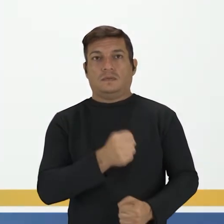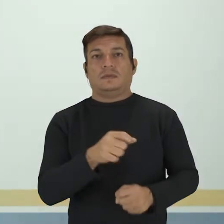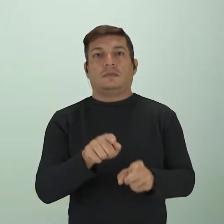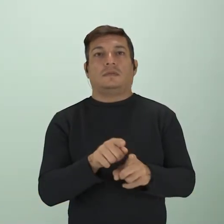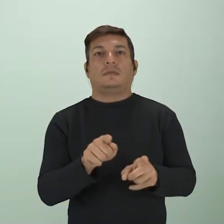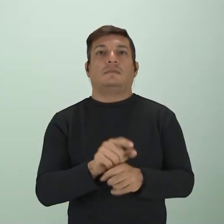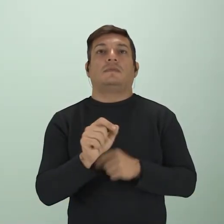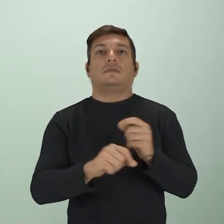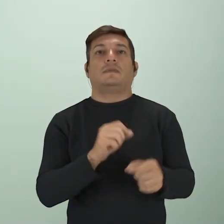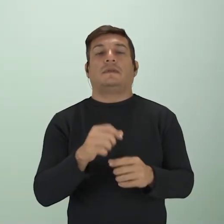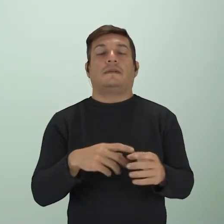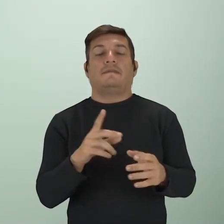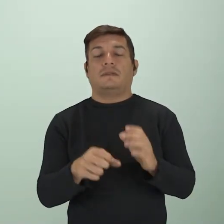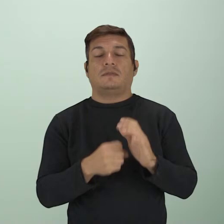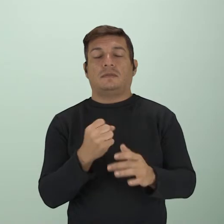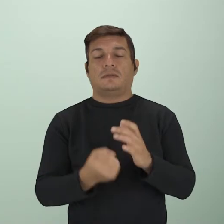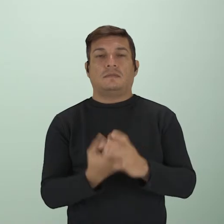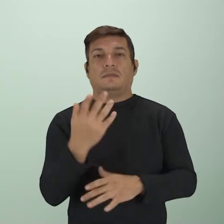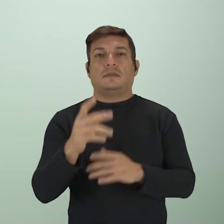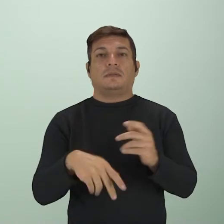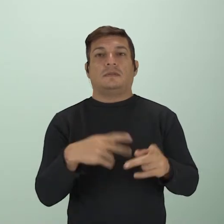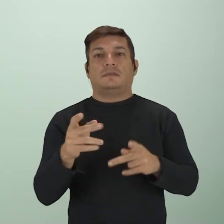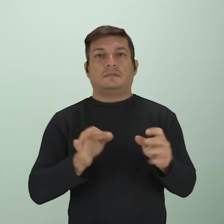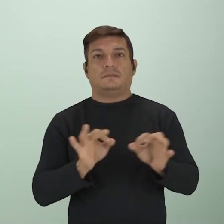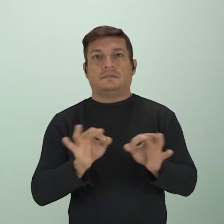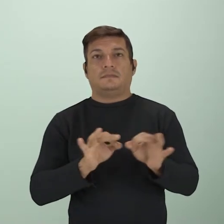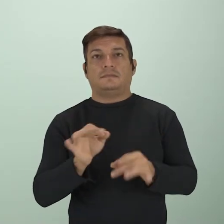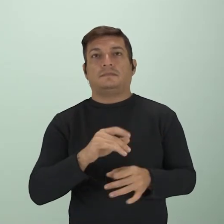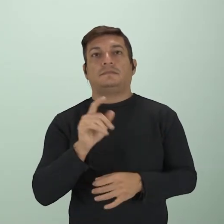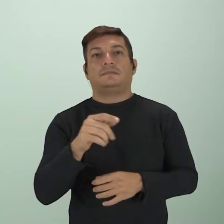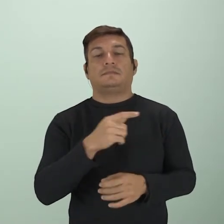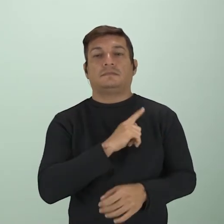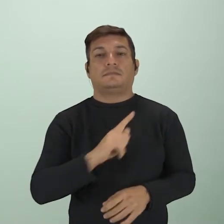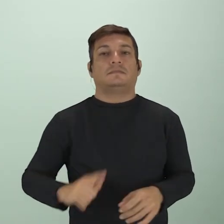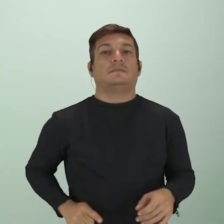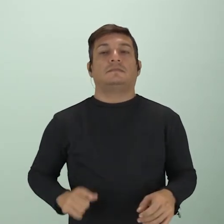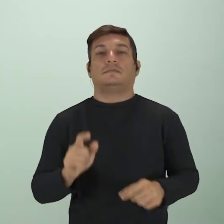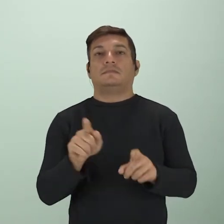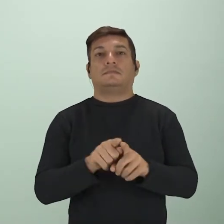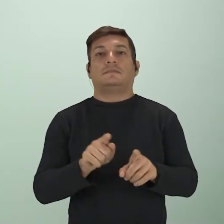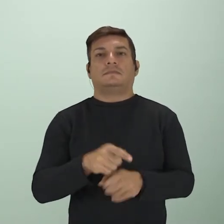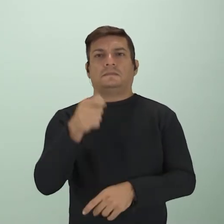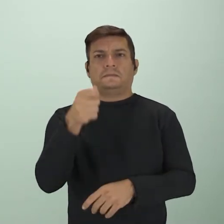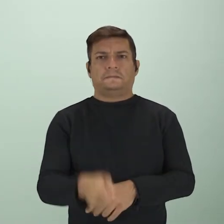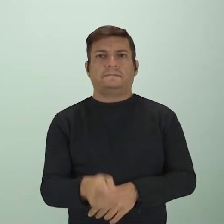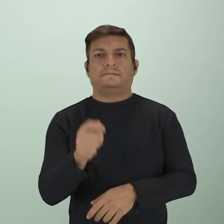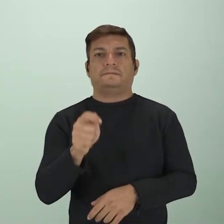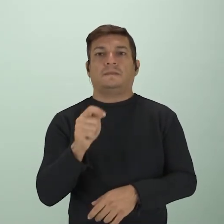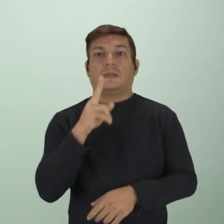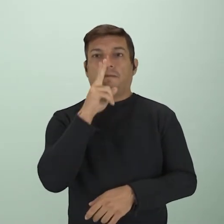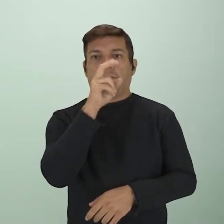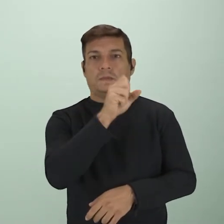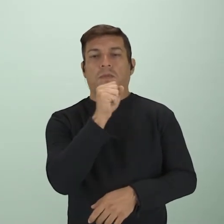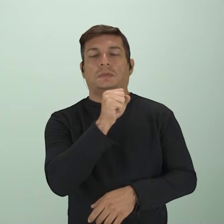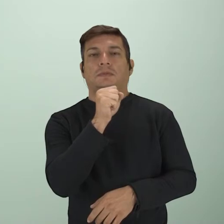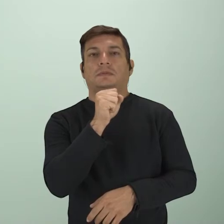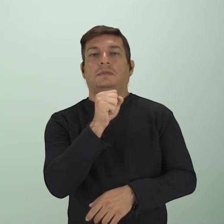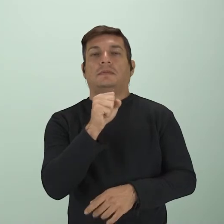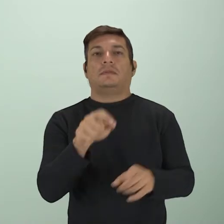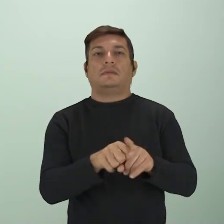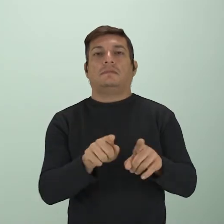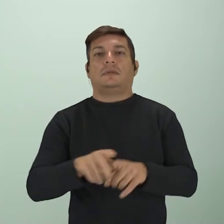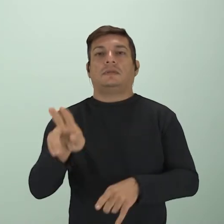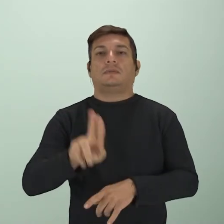vai implantar economicamente planos quinquenais e vai governar com um pulso bastante forte, né, e